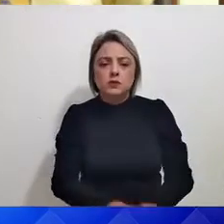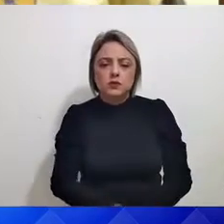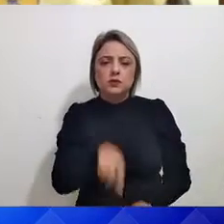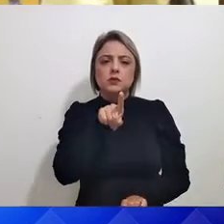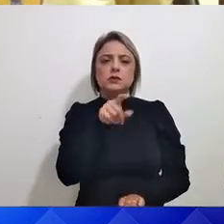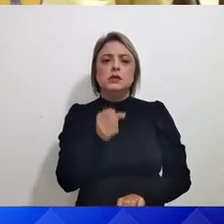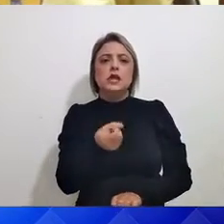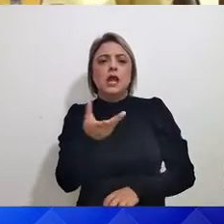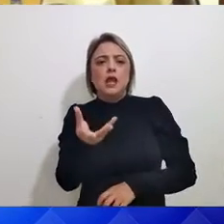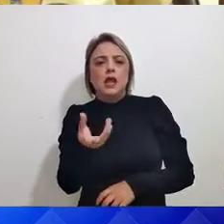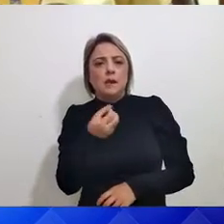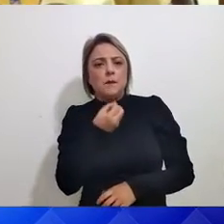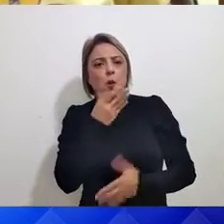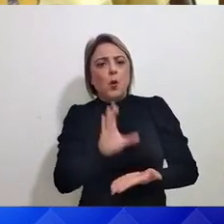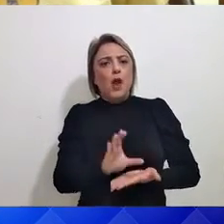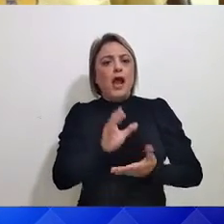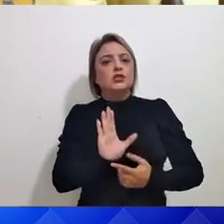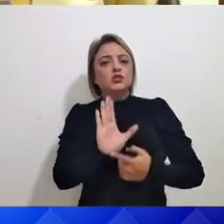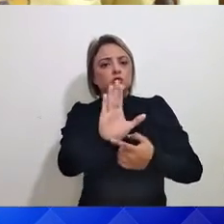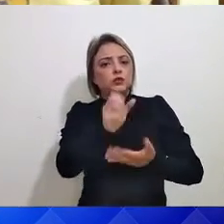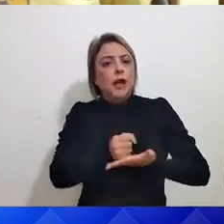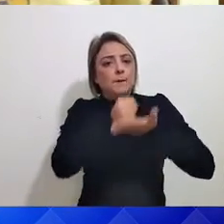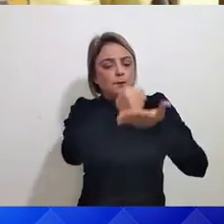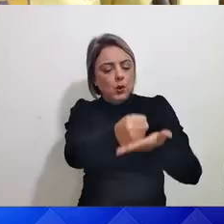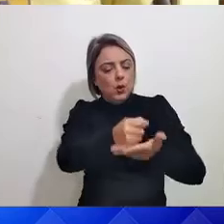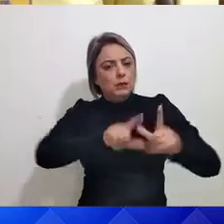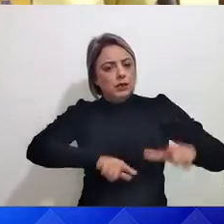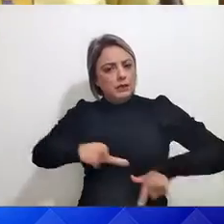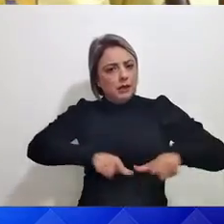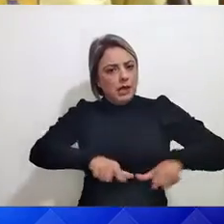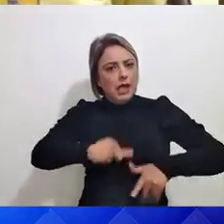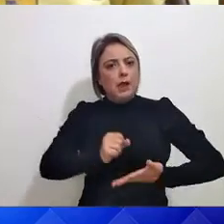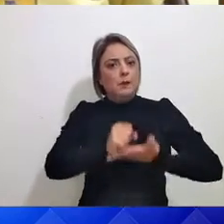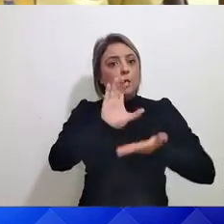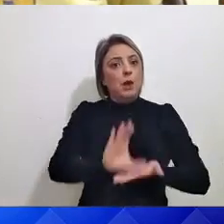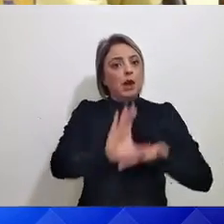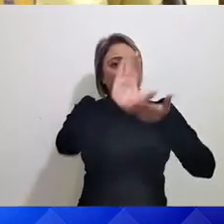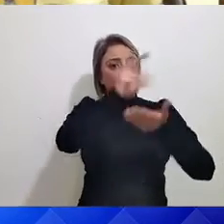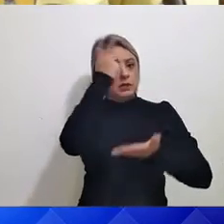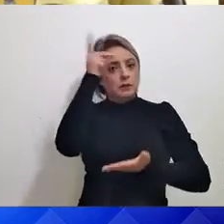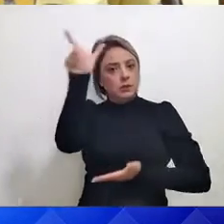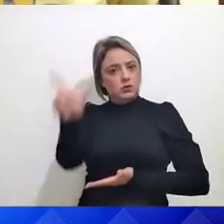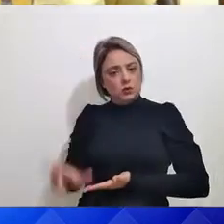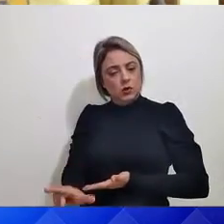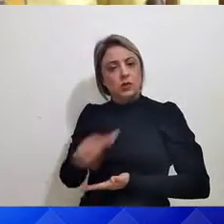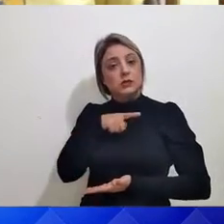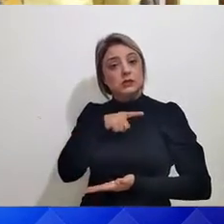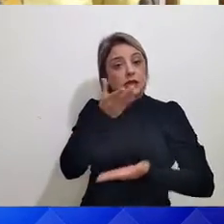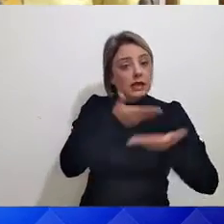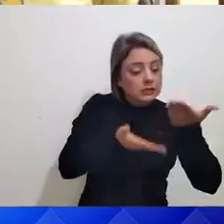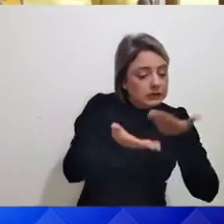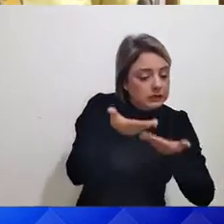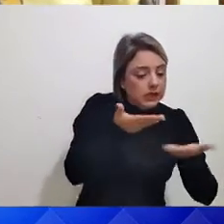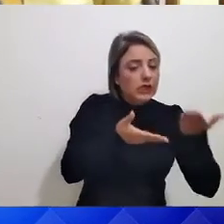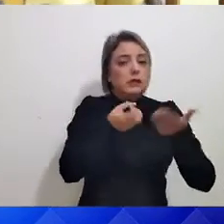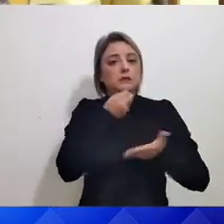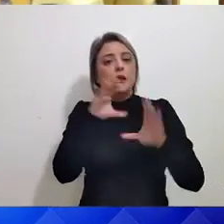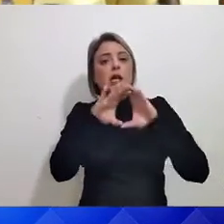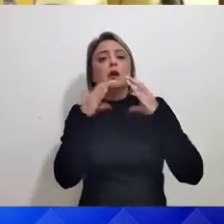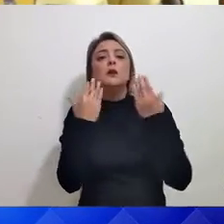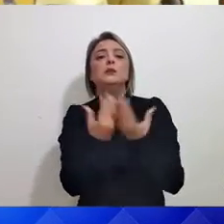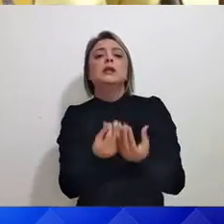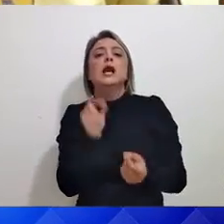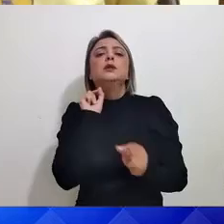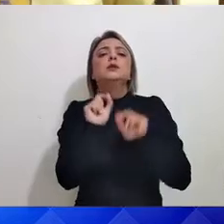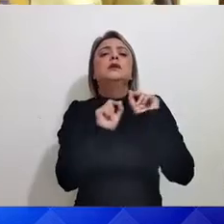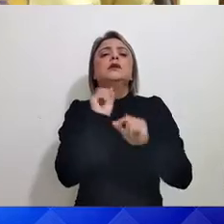hoje, se ela dá estrutura para trabalhar, se ela atende bem a comunidade, o que é que falta, alguma coisa assim. E também